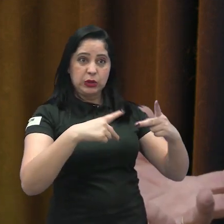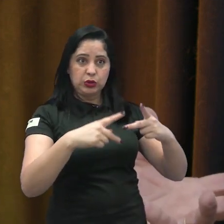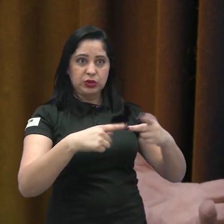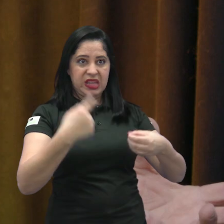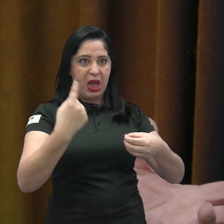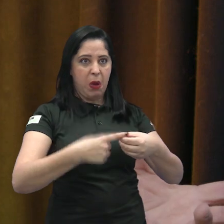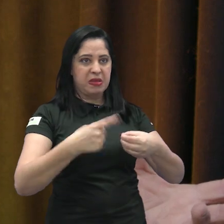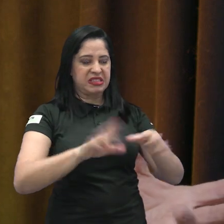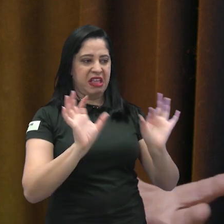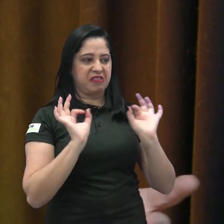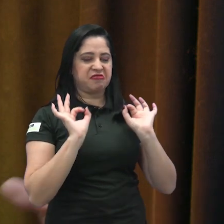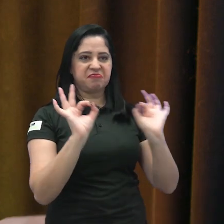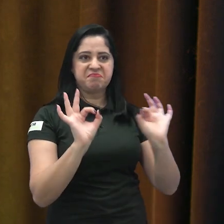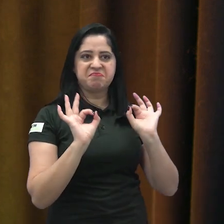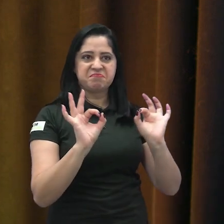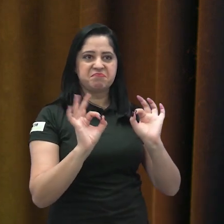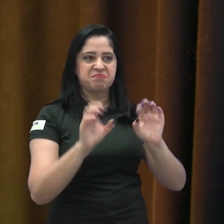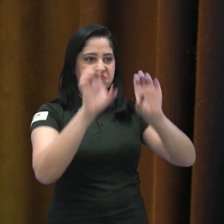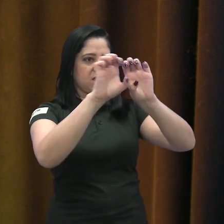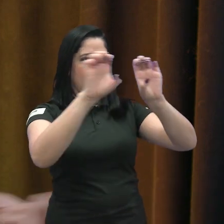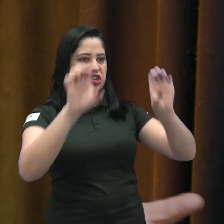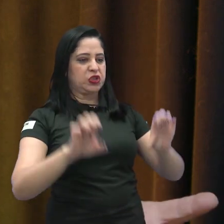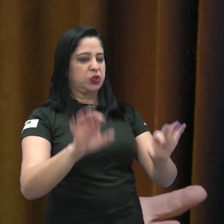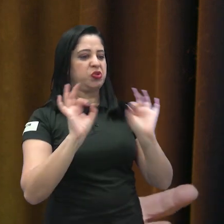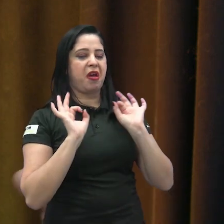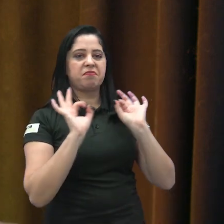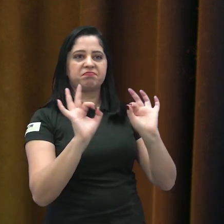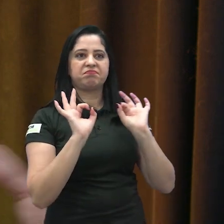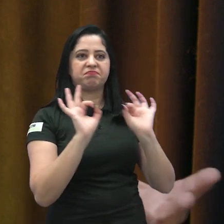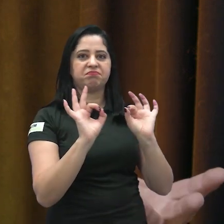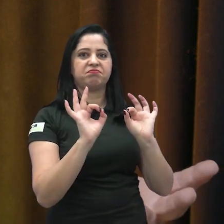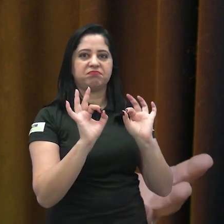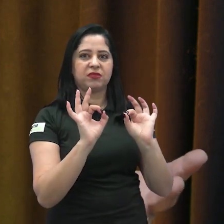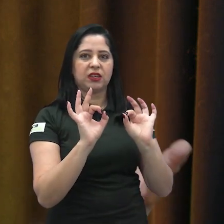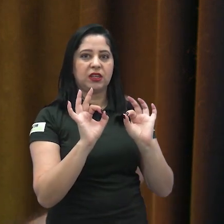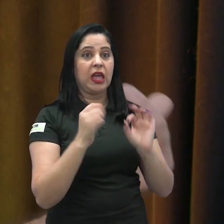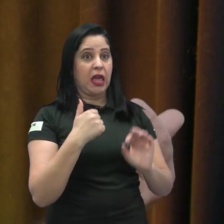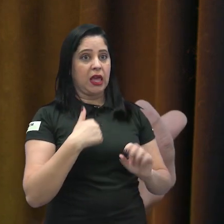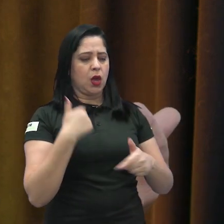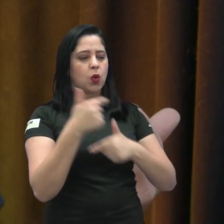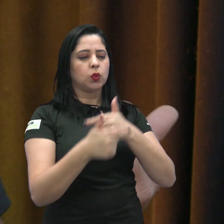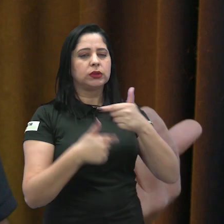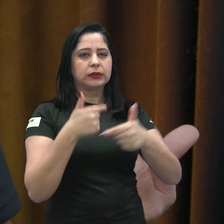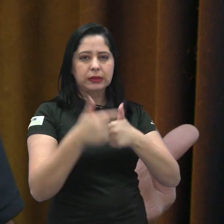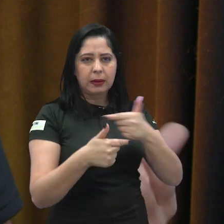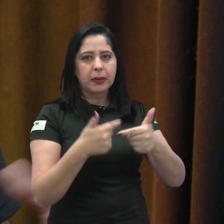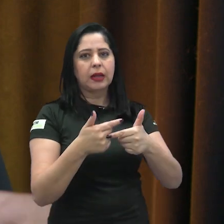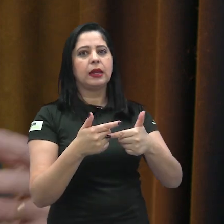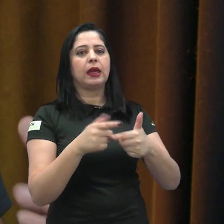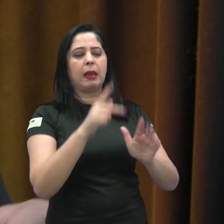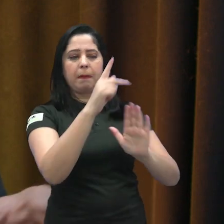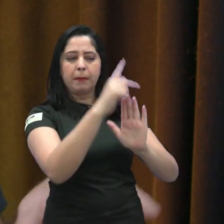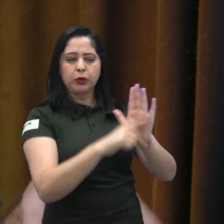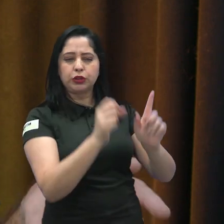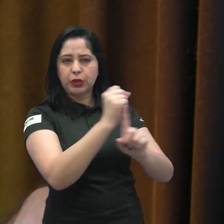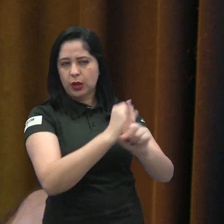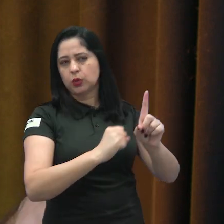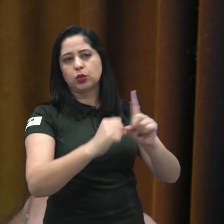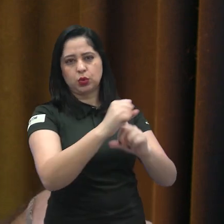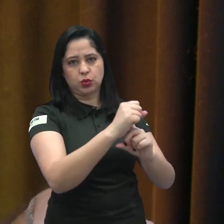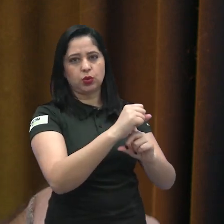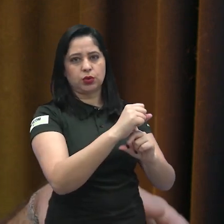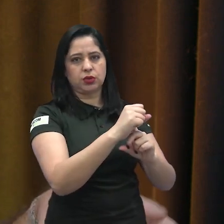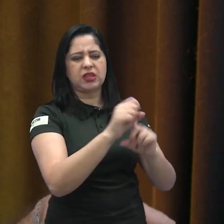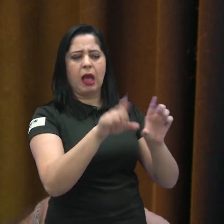cidade privilegiada. Nós temos uma estrutura enorme. E eu trabalhei em projetos sociais, que são